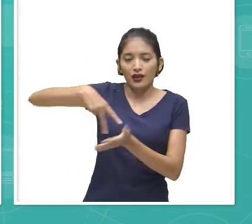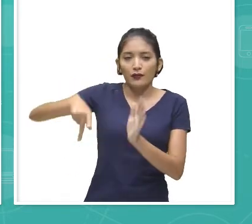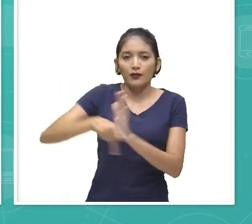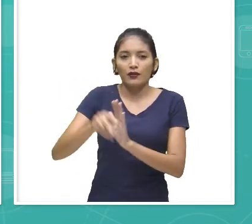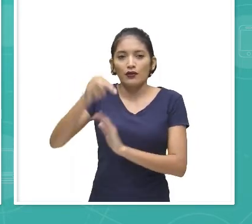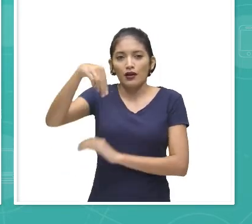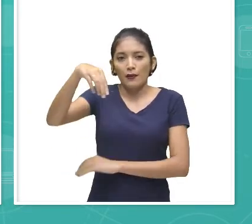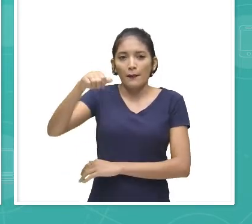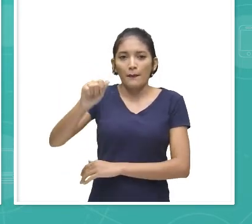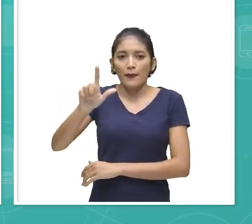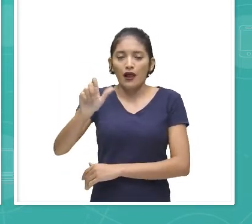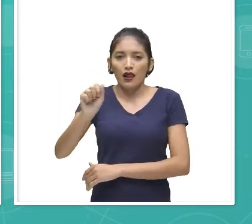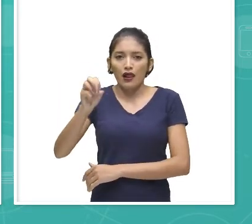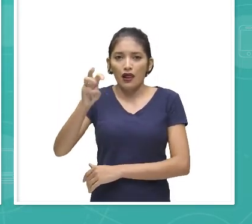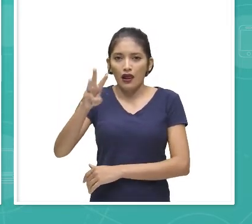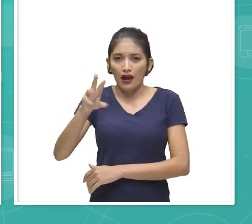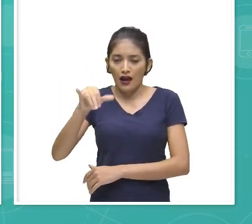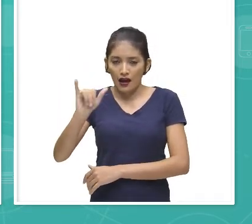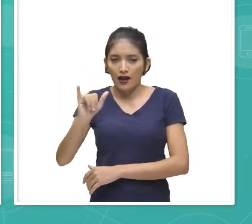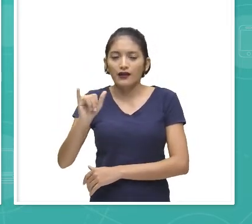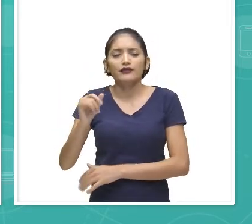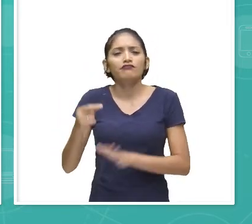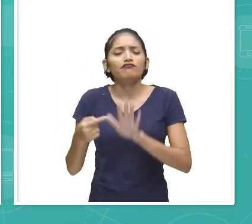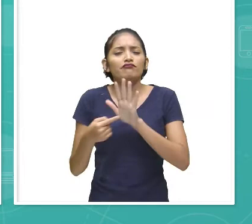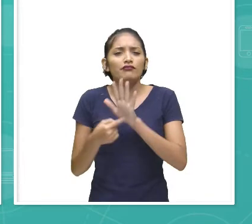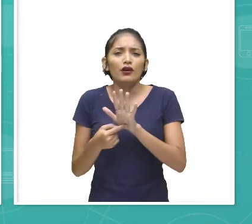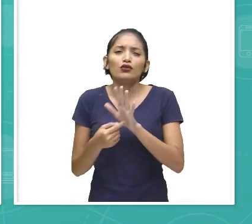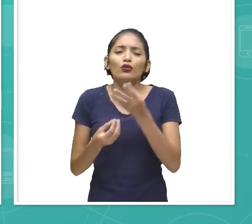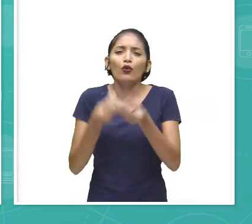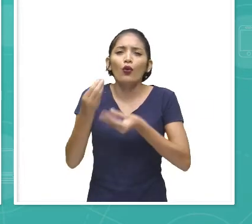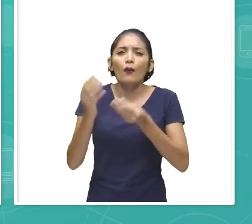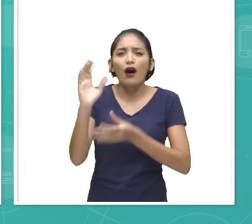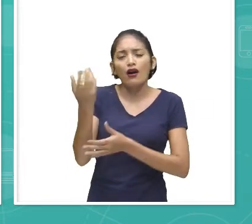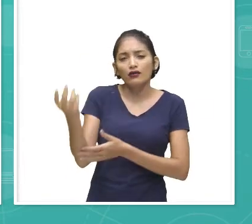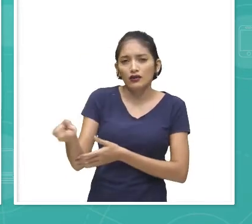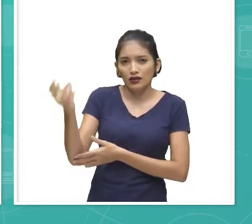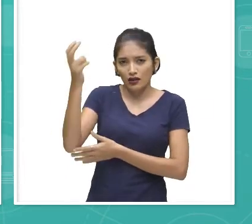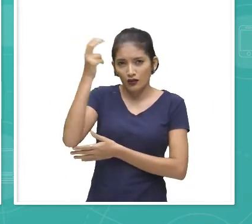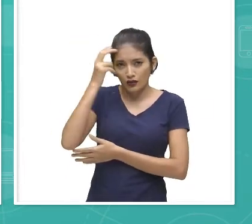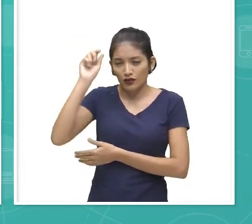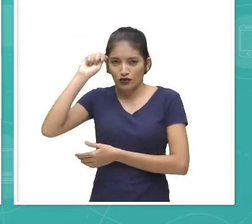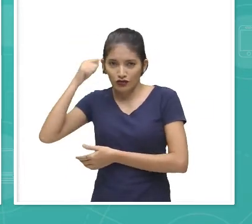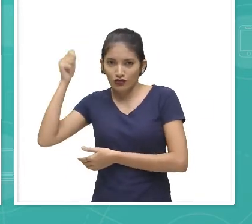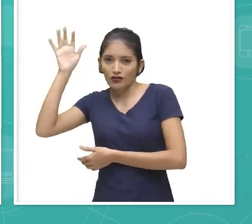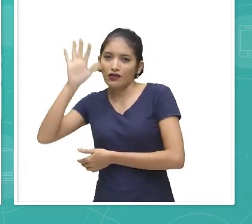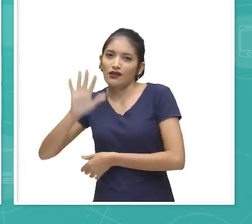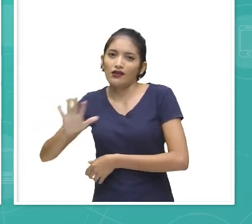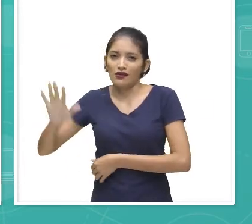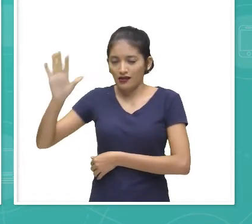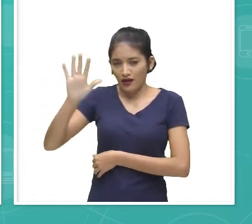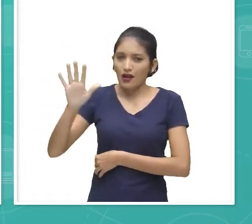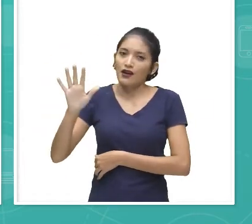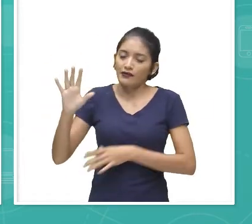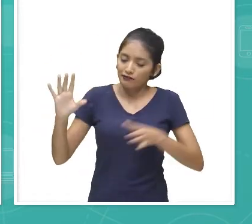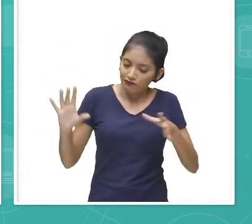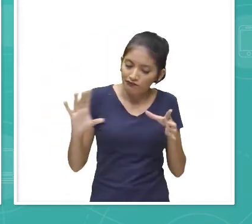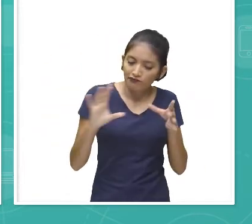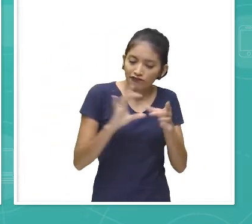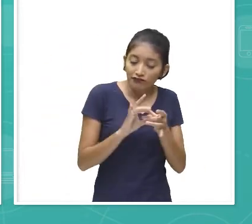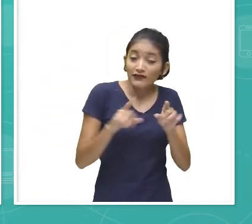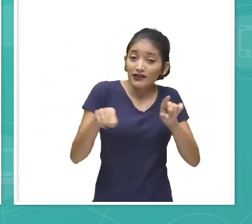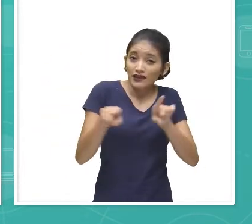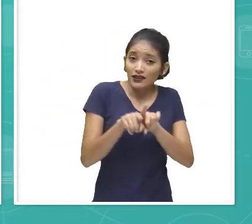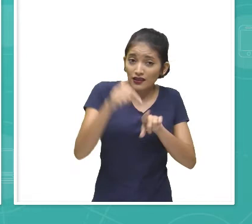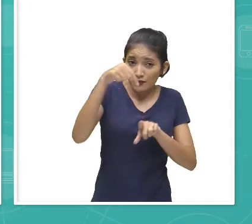certo? Mostrando pra gente a riqueza dessa cultura africana que vem aqui, se une, né, a